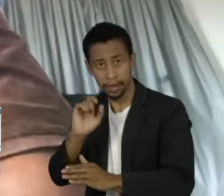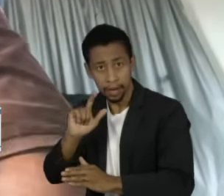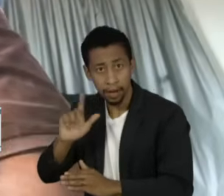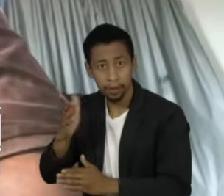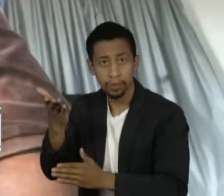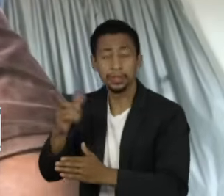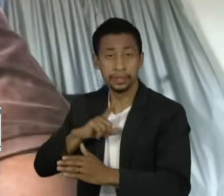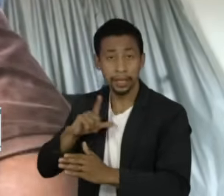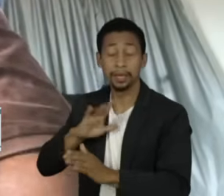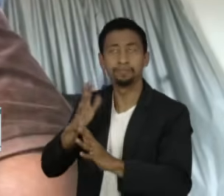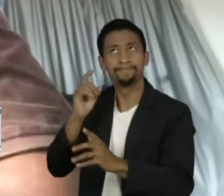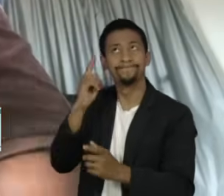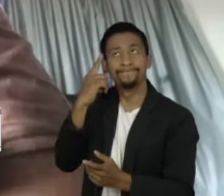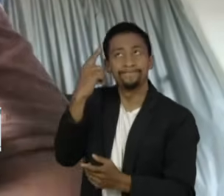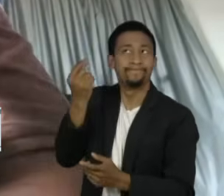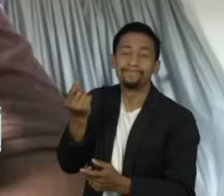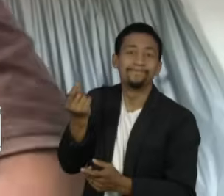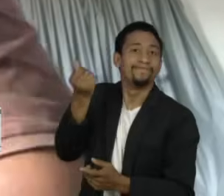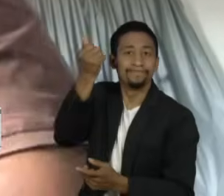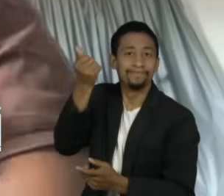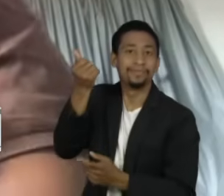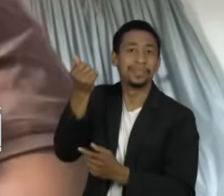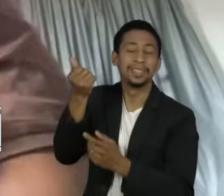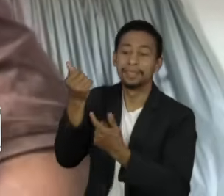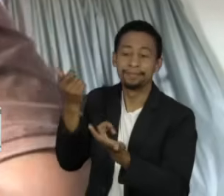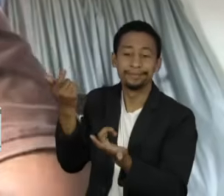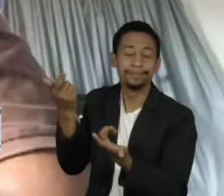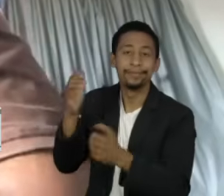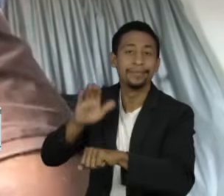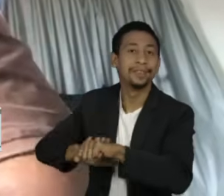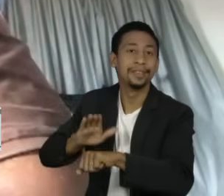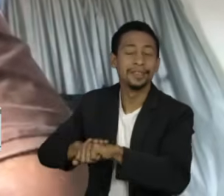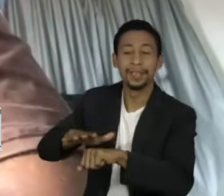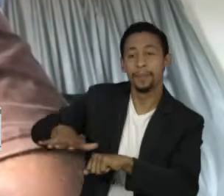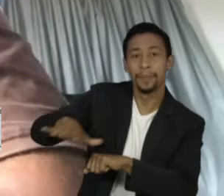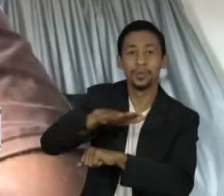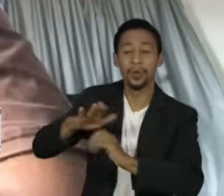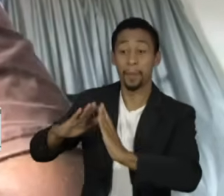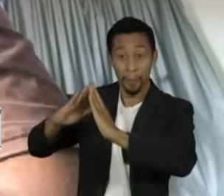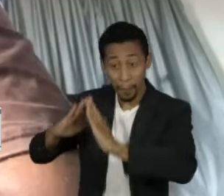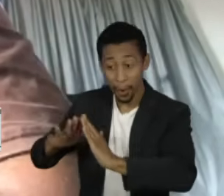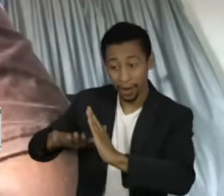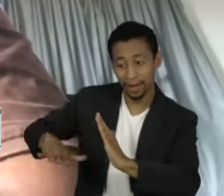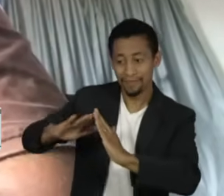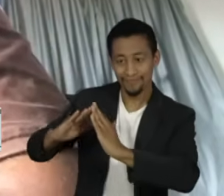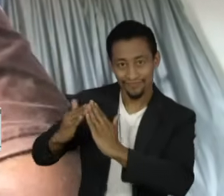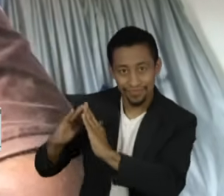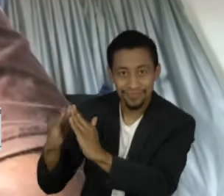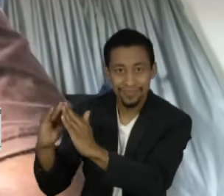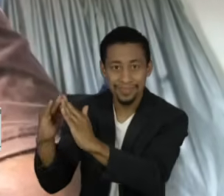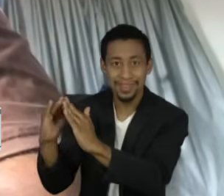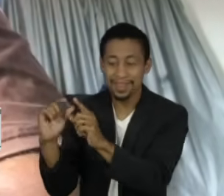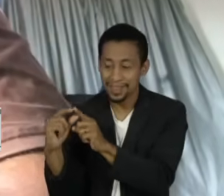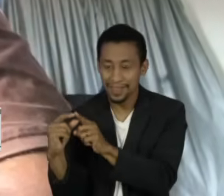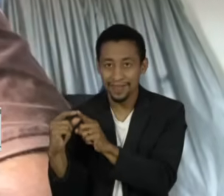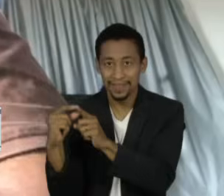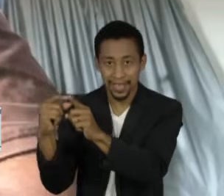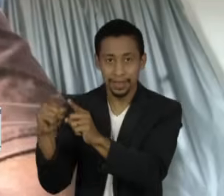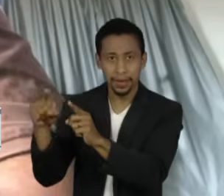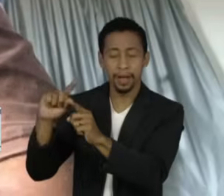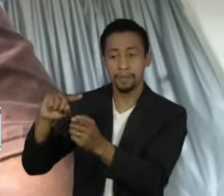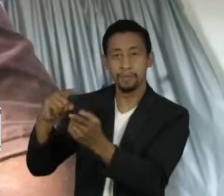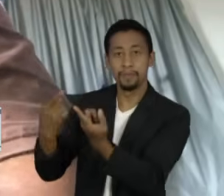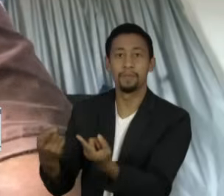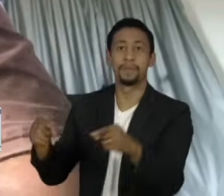de trazer um olhar das pessoas que moram dentro da periferia. E aí eles fizeram uma parceria com a Apple